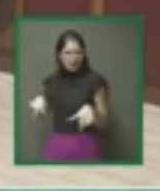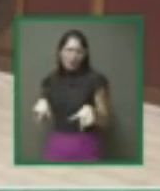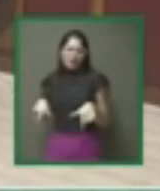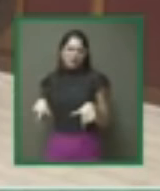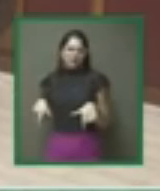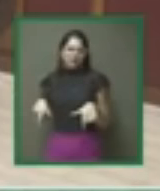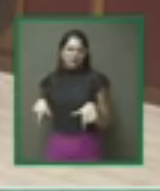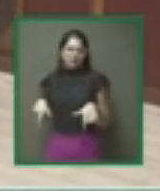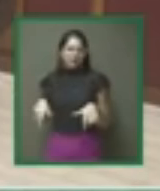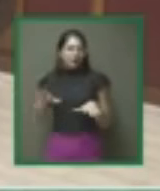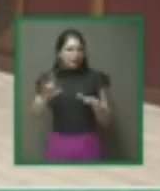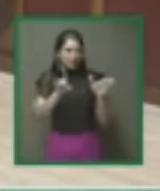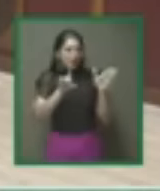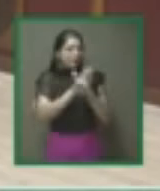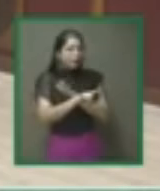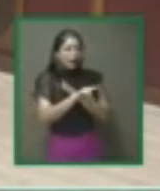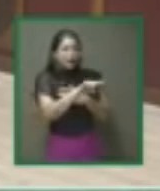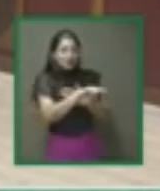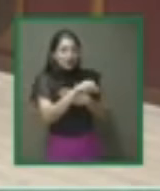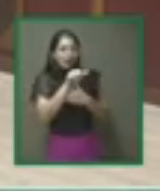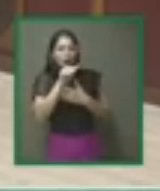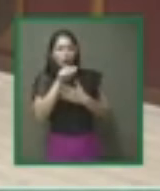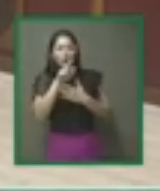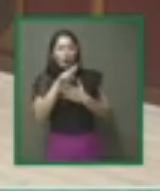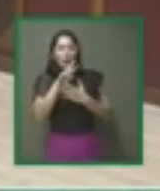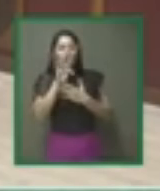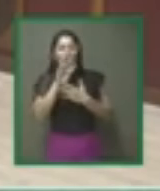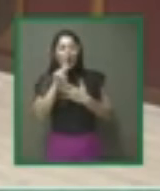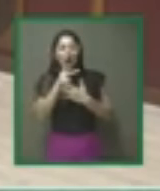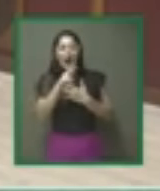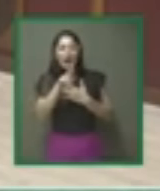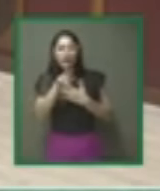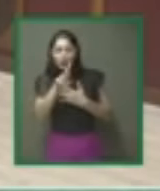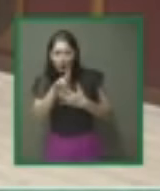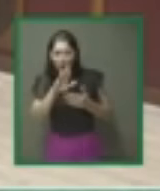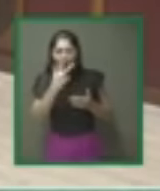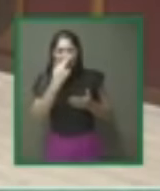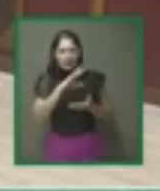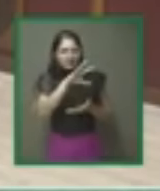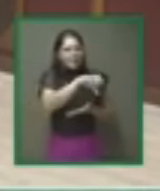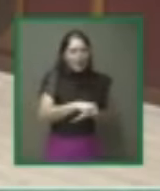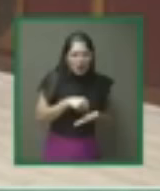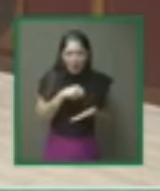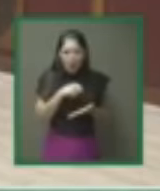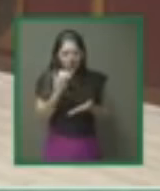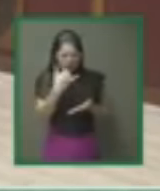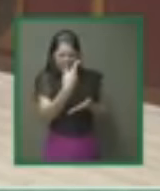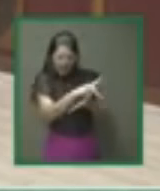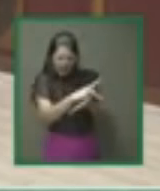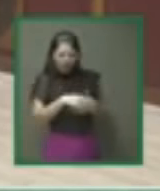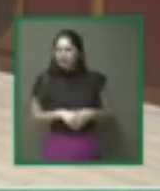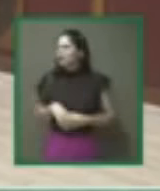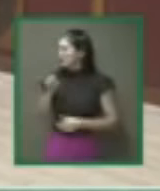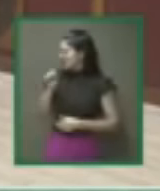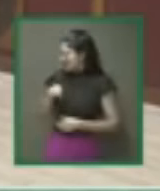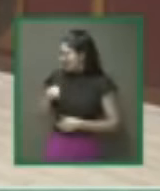aqui. O Lohan, o Arthur, ele subtraiu um celular seu. Sim. Não